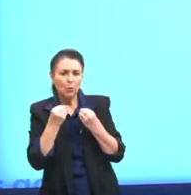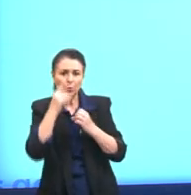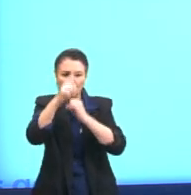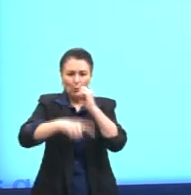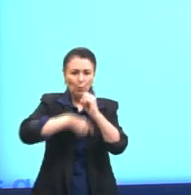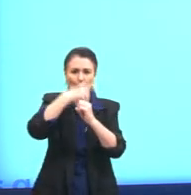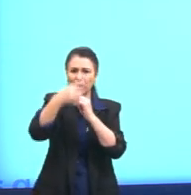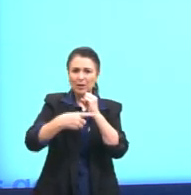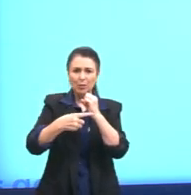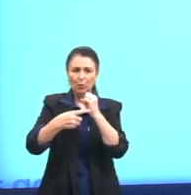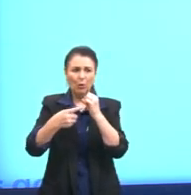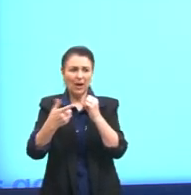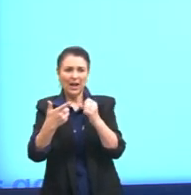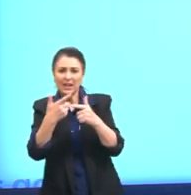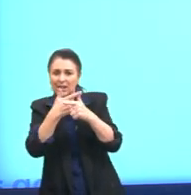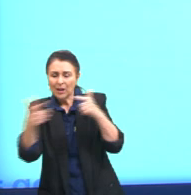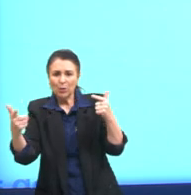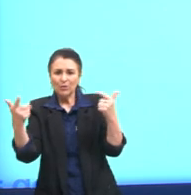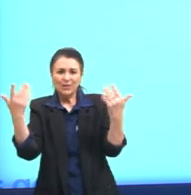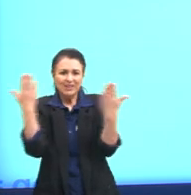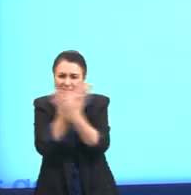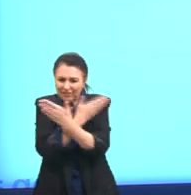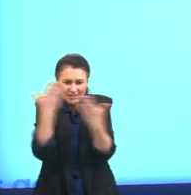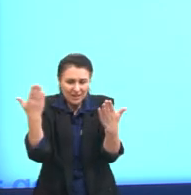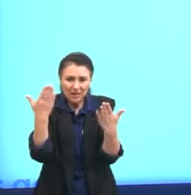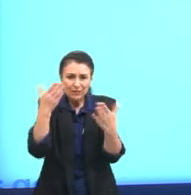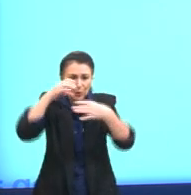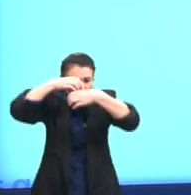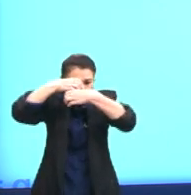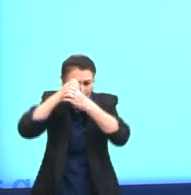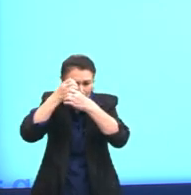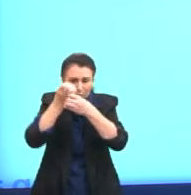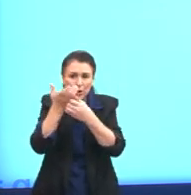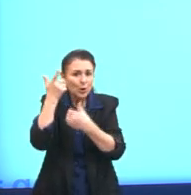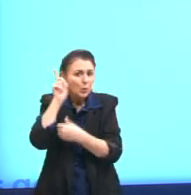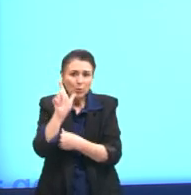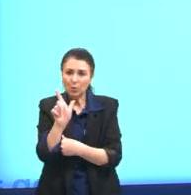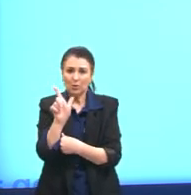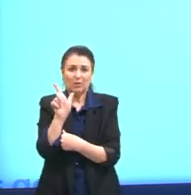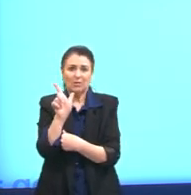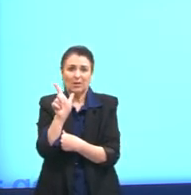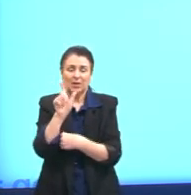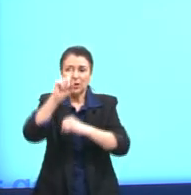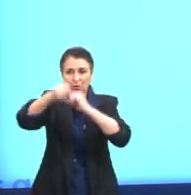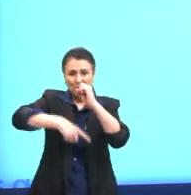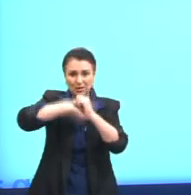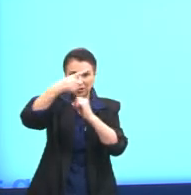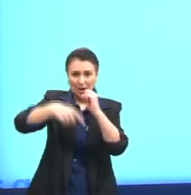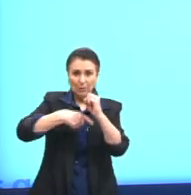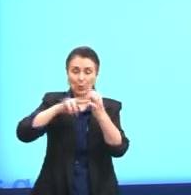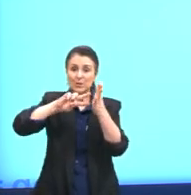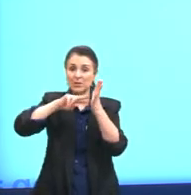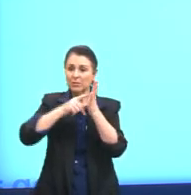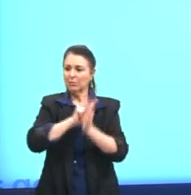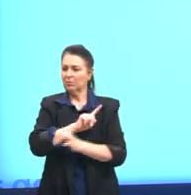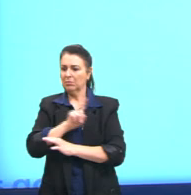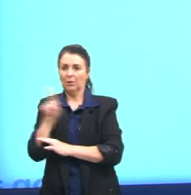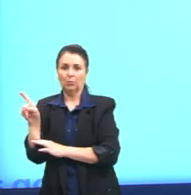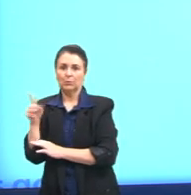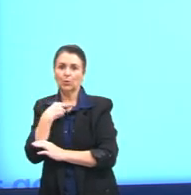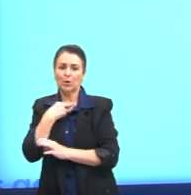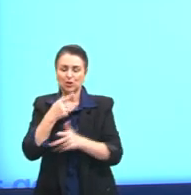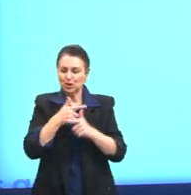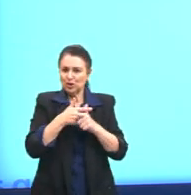indivisível ele propõe que o átomo é elemento invisível e indivisível que o ar significa negação tão não é possível